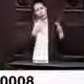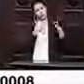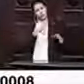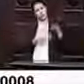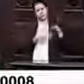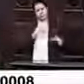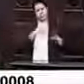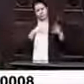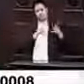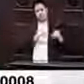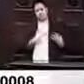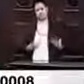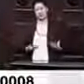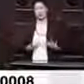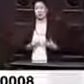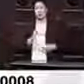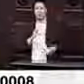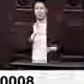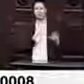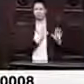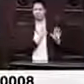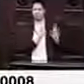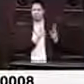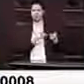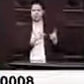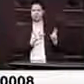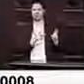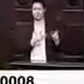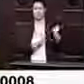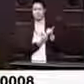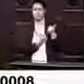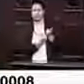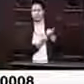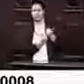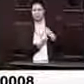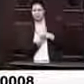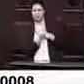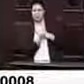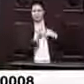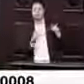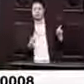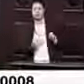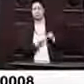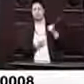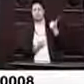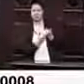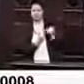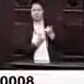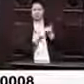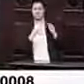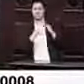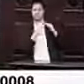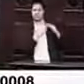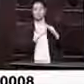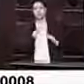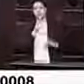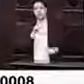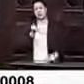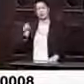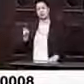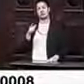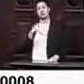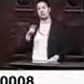está falando. Lá não mexeram para continuarem com o auxílio creche, com o auxílio moradia, mas mexe com quem não tem sequer o